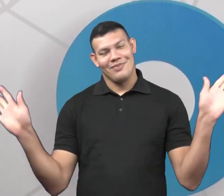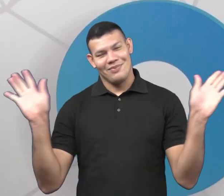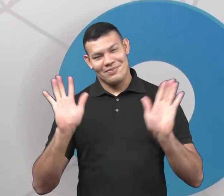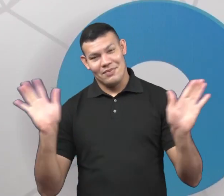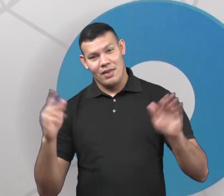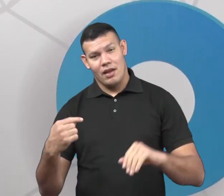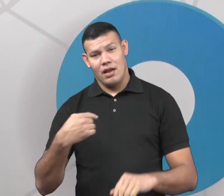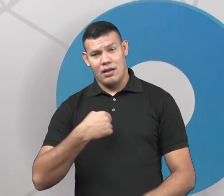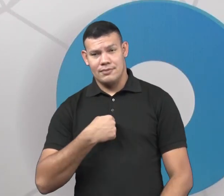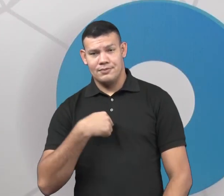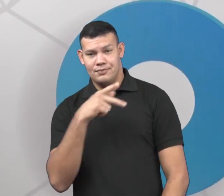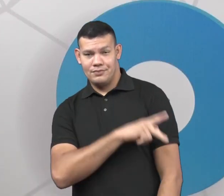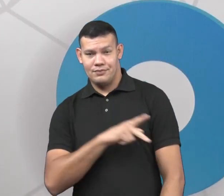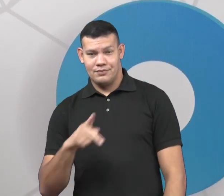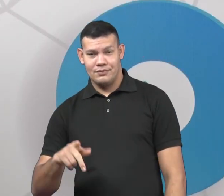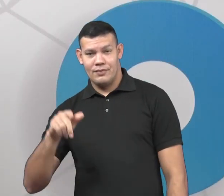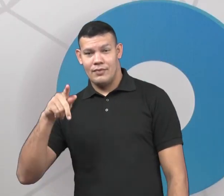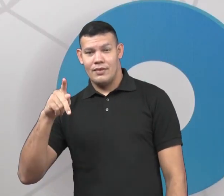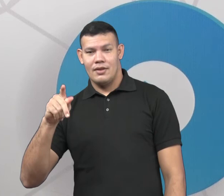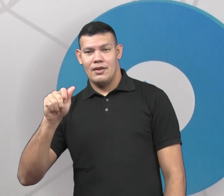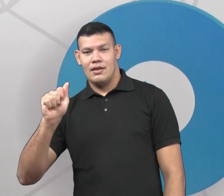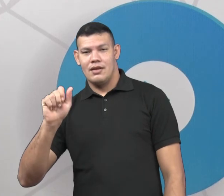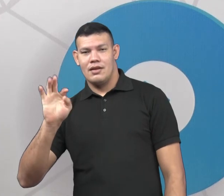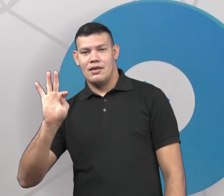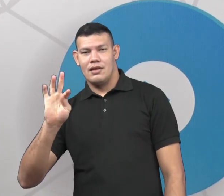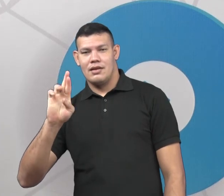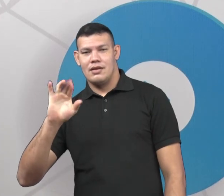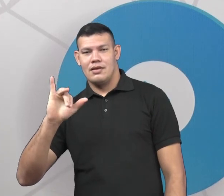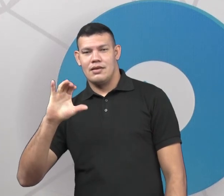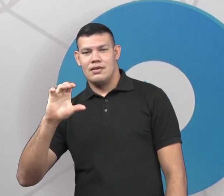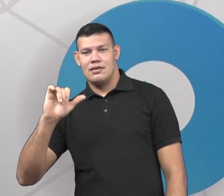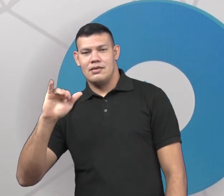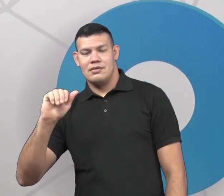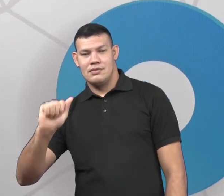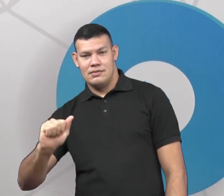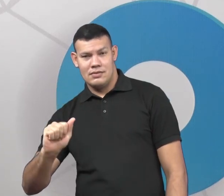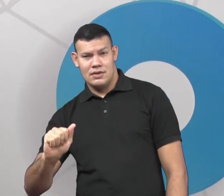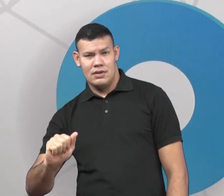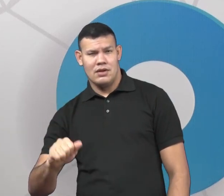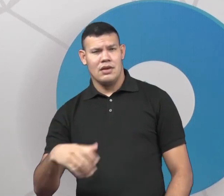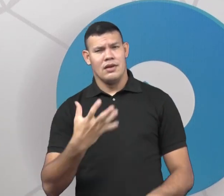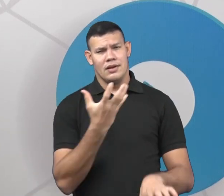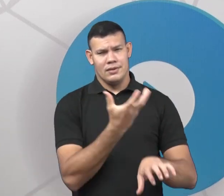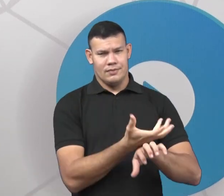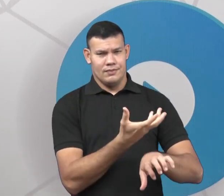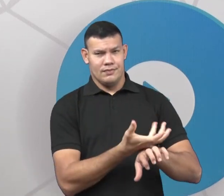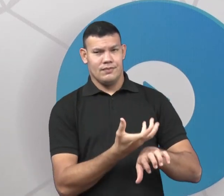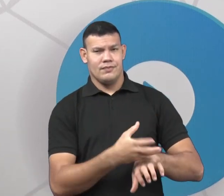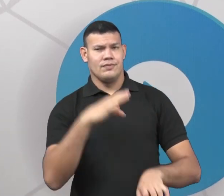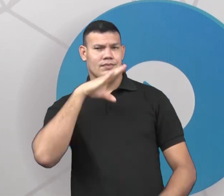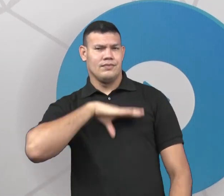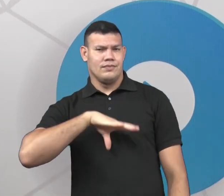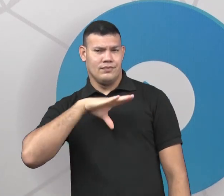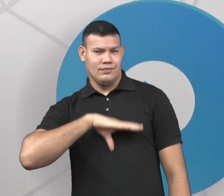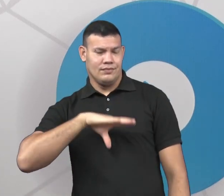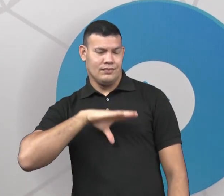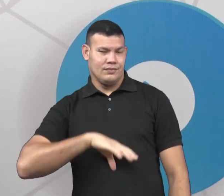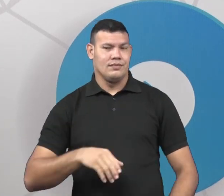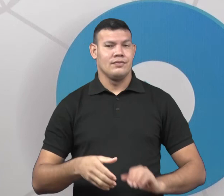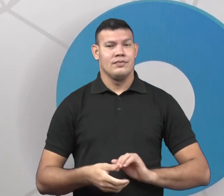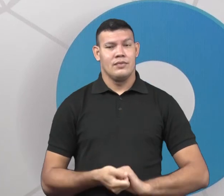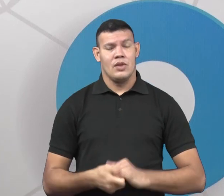Olá, eu sou a professora Patrícia Rufino, responsável por ministrar o componente curricular de língua